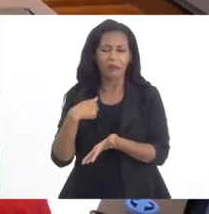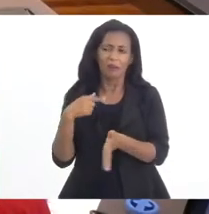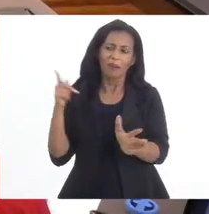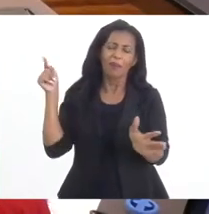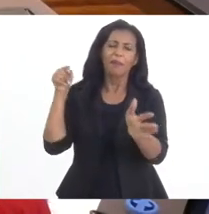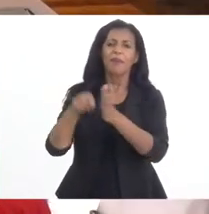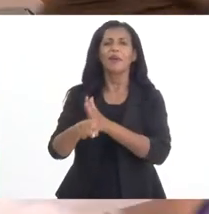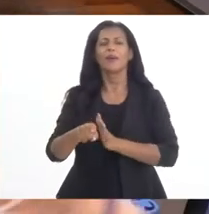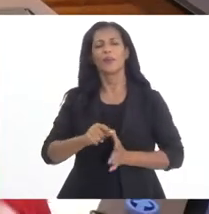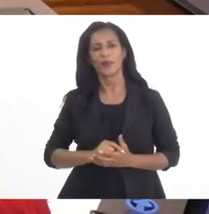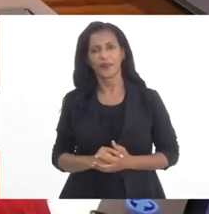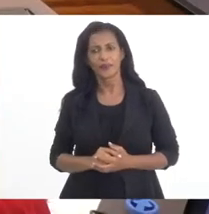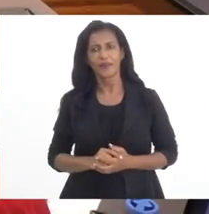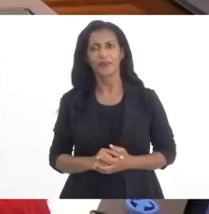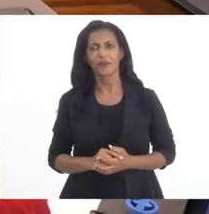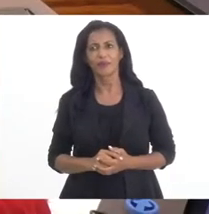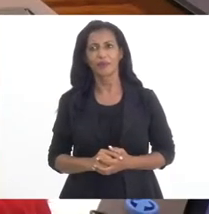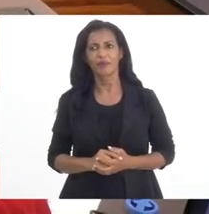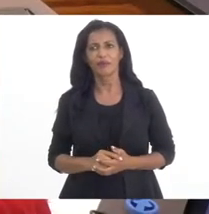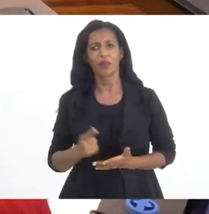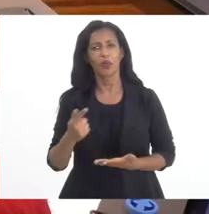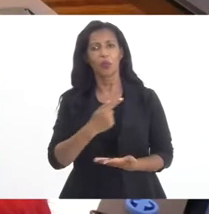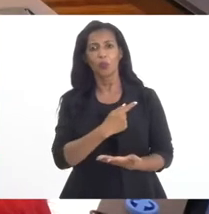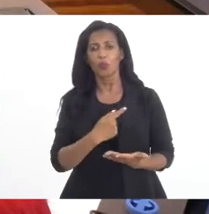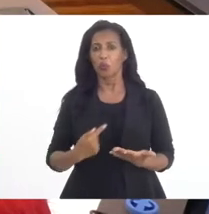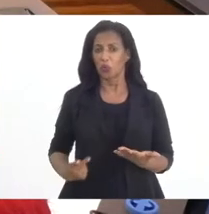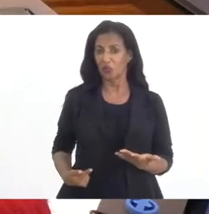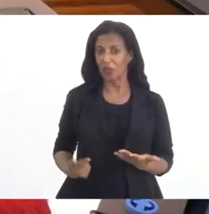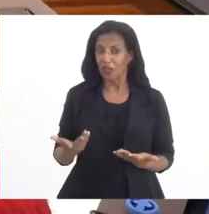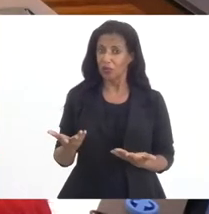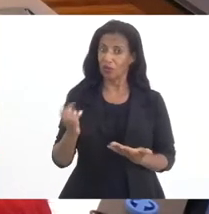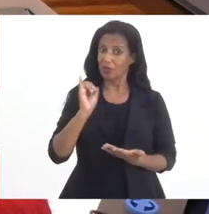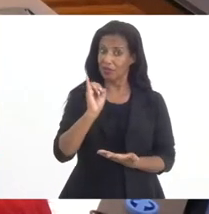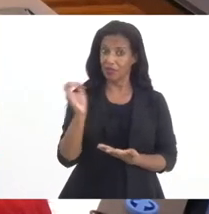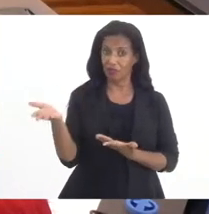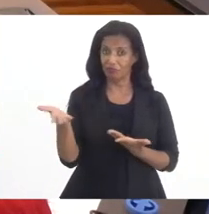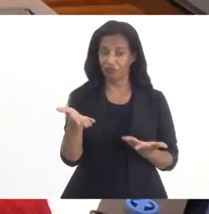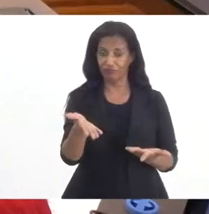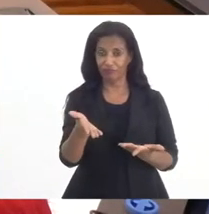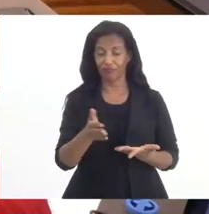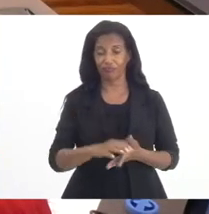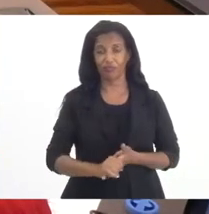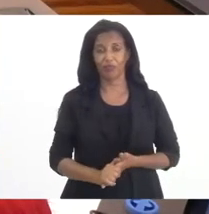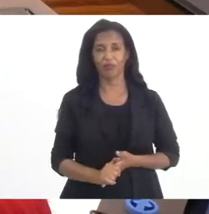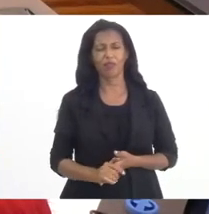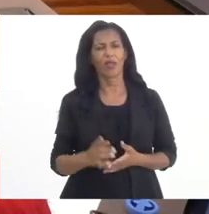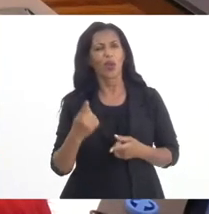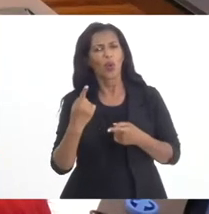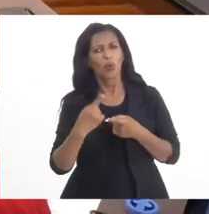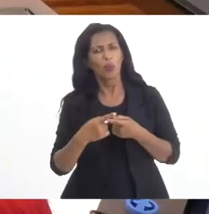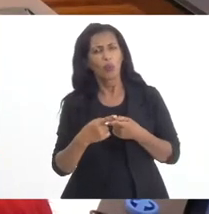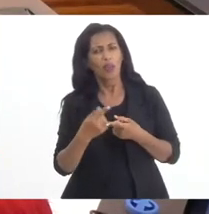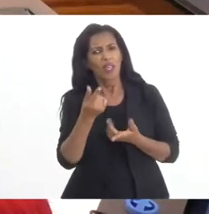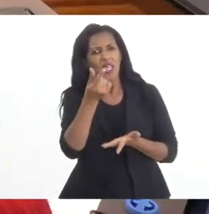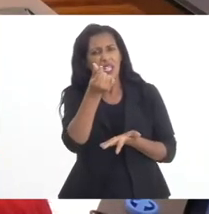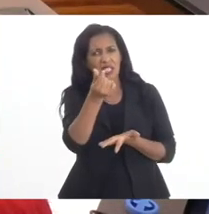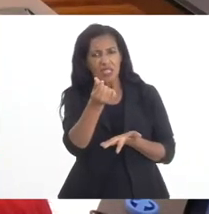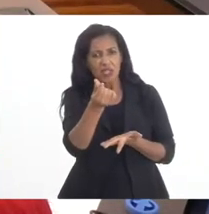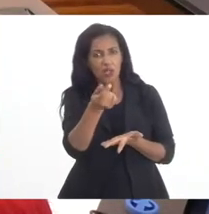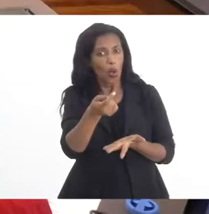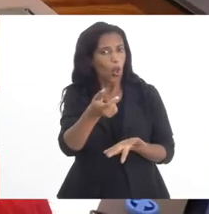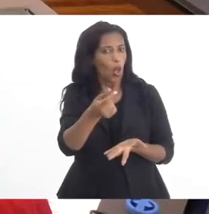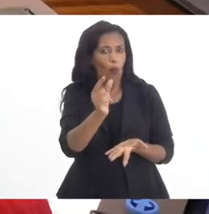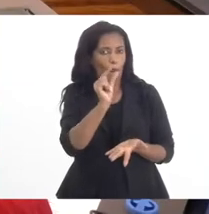pergunta para o governador, se ele estivesse aqui, né, seria por que esse dinheiro, que não é